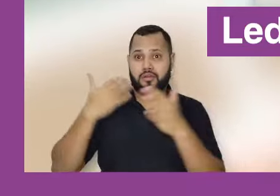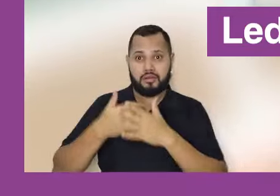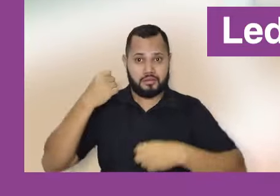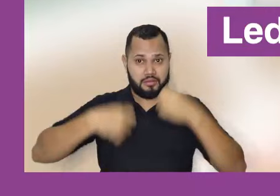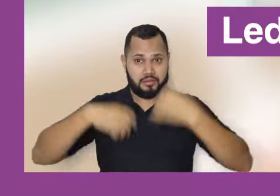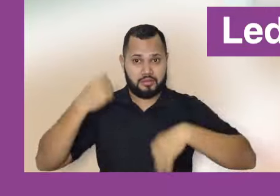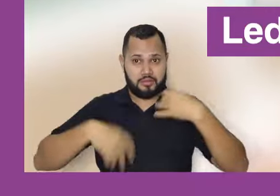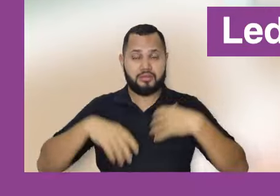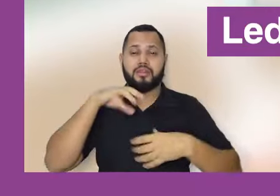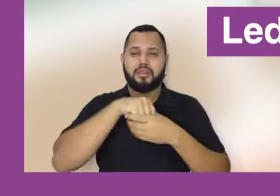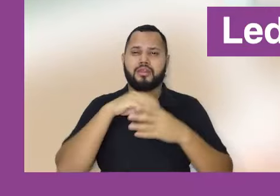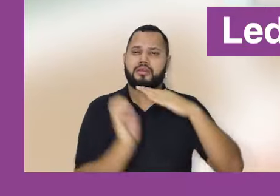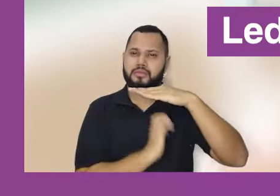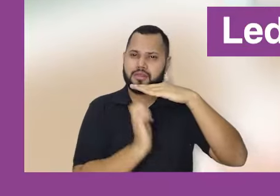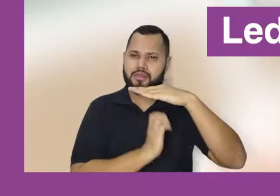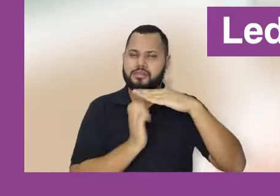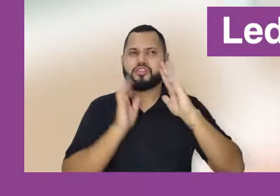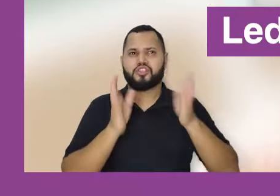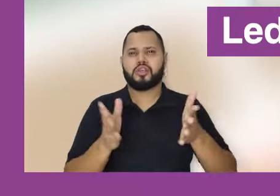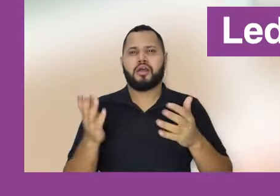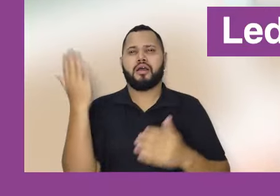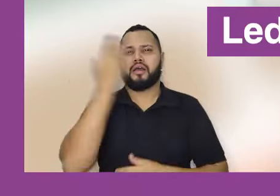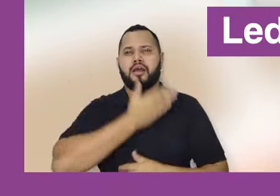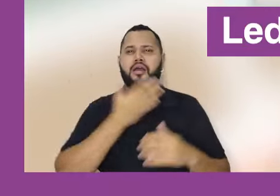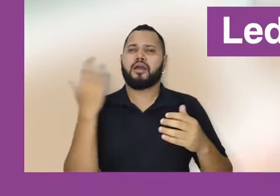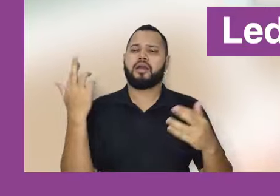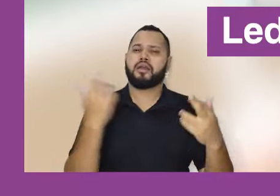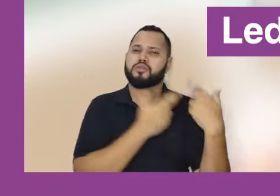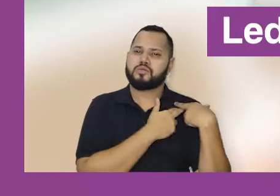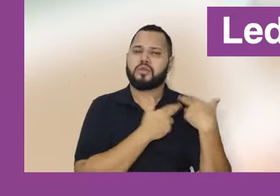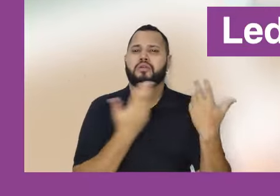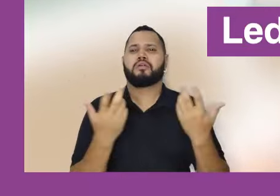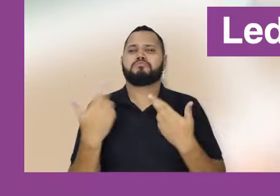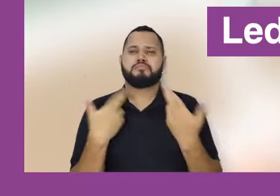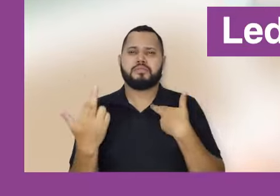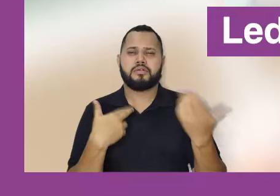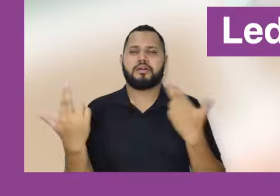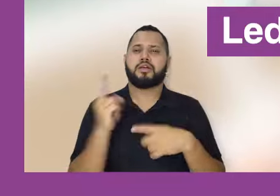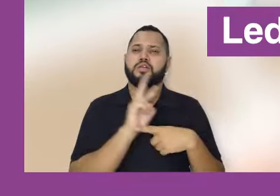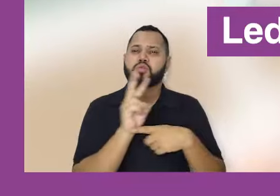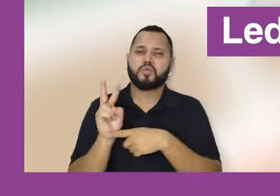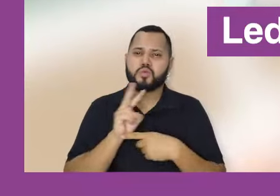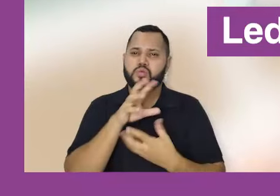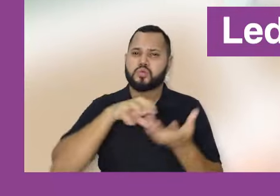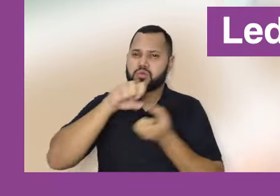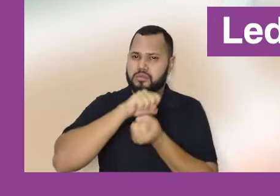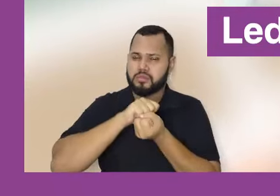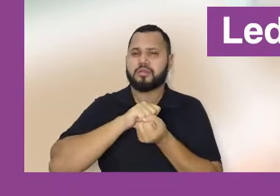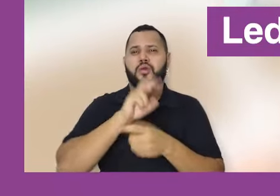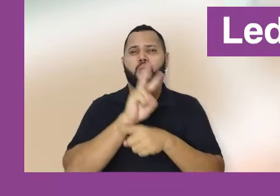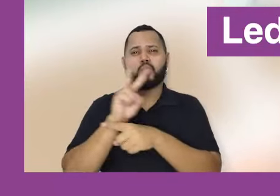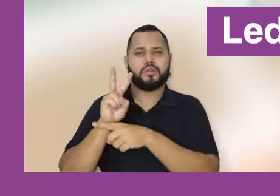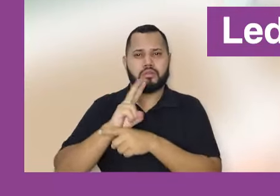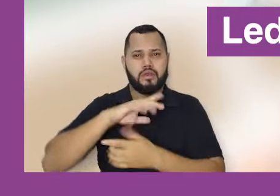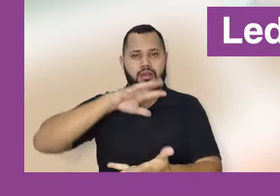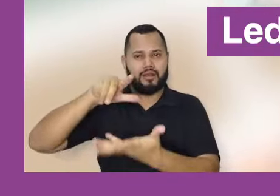fala na companhia em termos de resultado responsabilidades sustentabilidade cuidado com